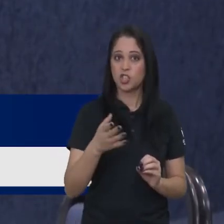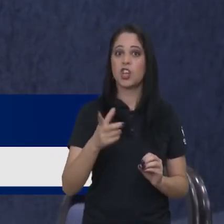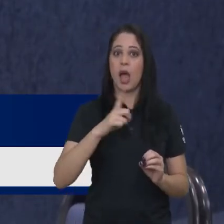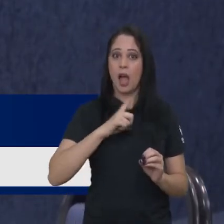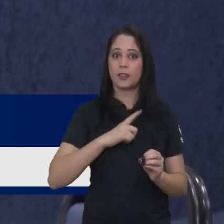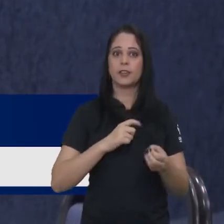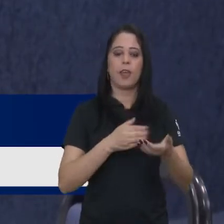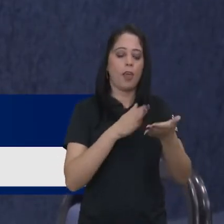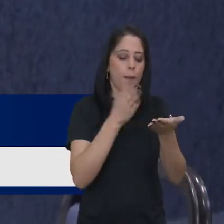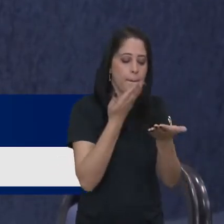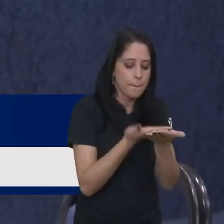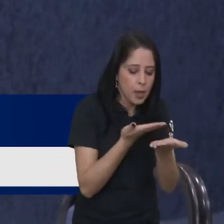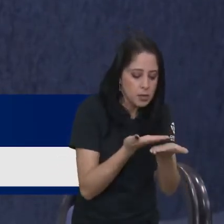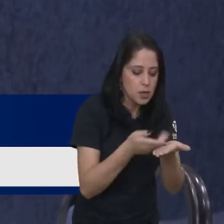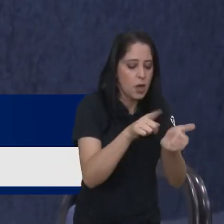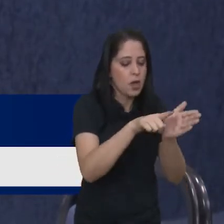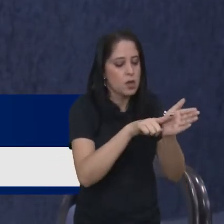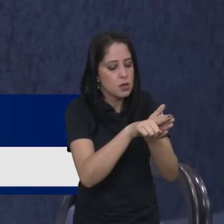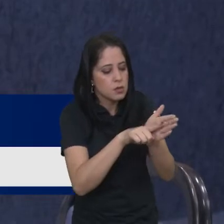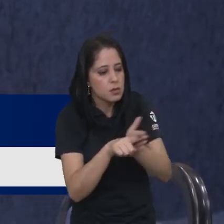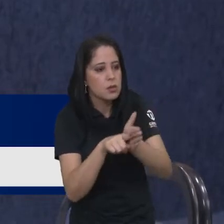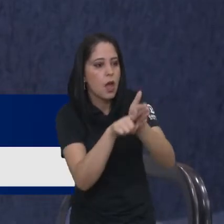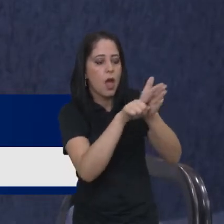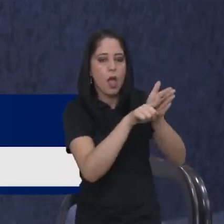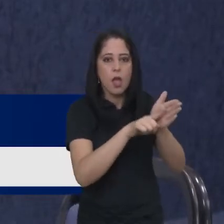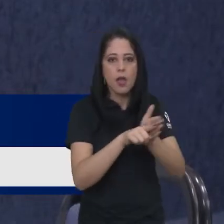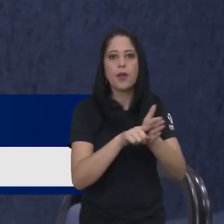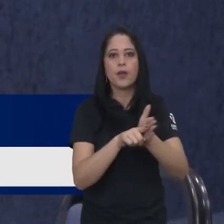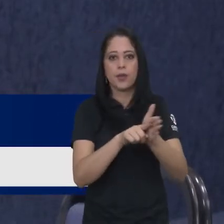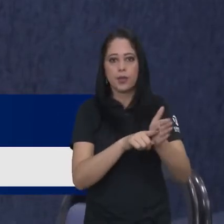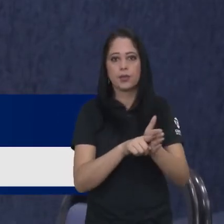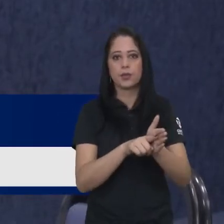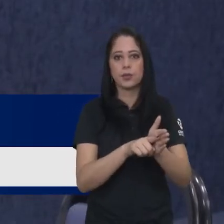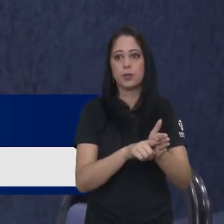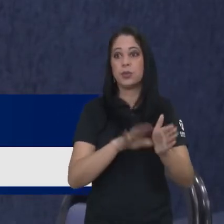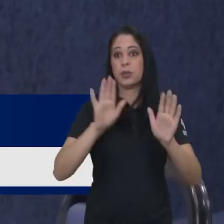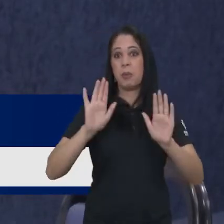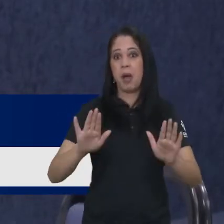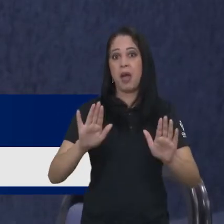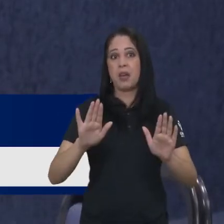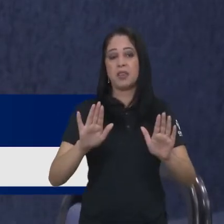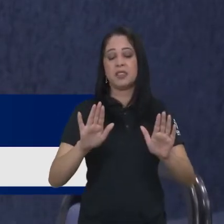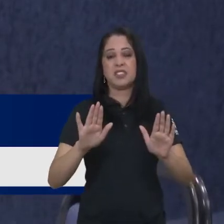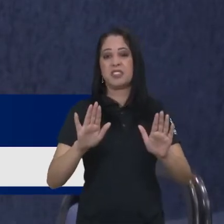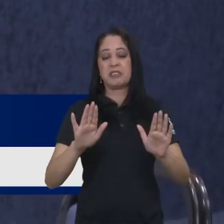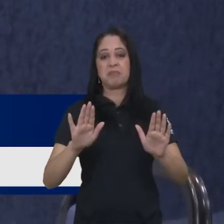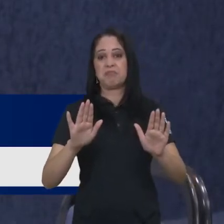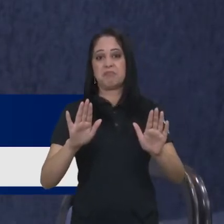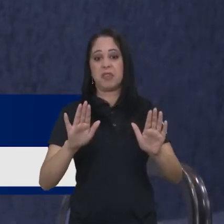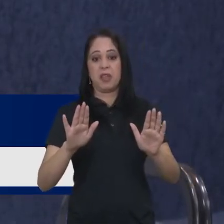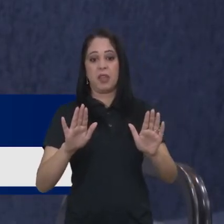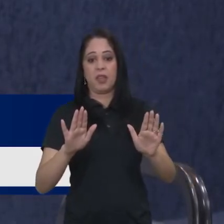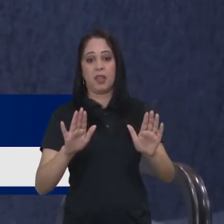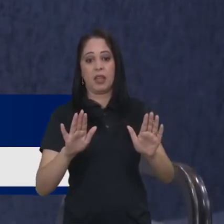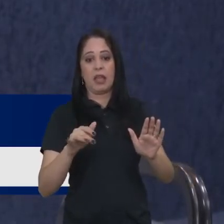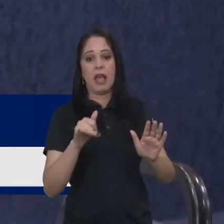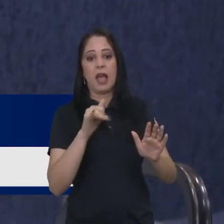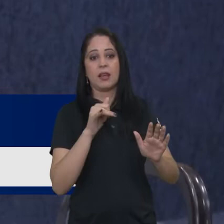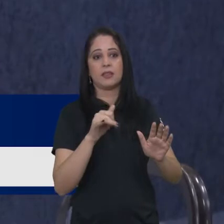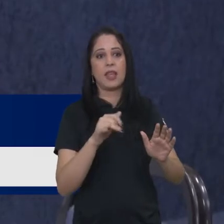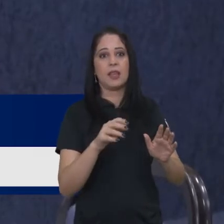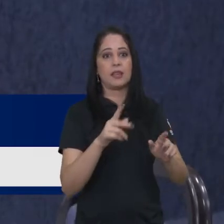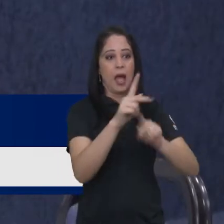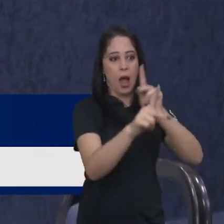o Reúbe, e eu acompanhei bem alguns bairros, que não leva em consideração a questão socioeconômica da população. Então, a